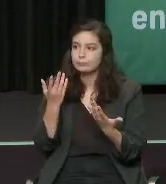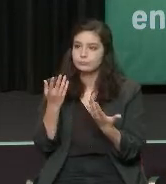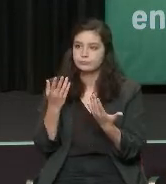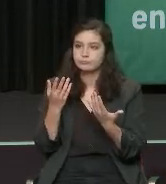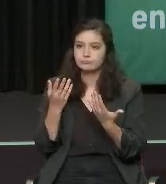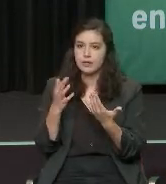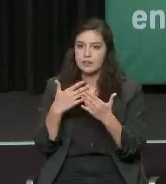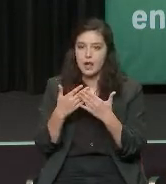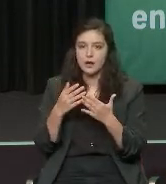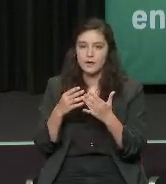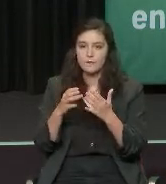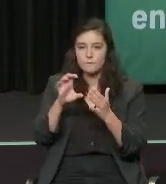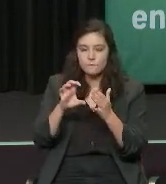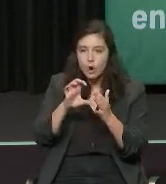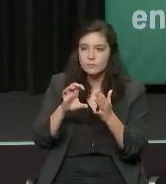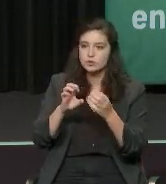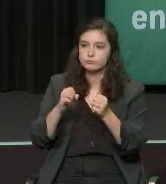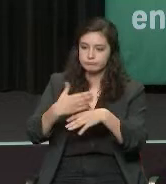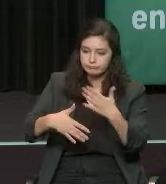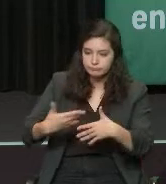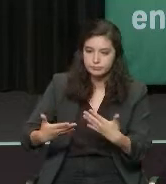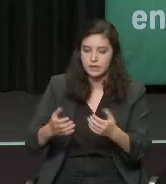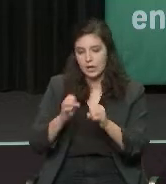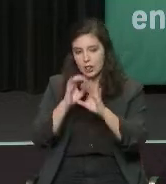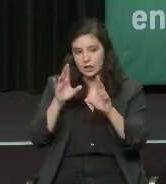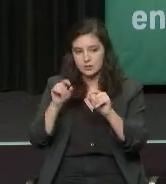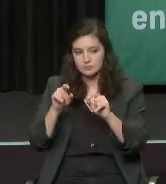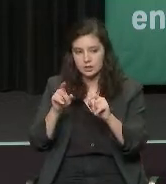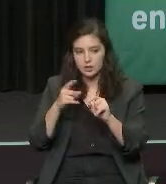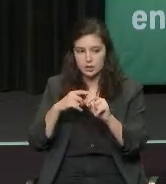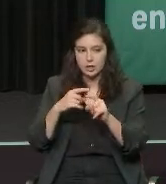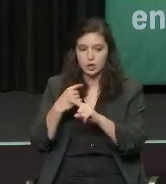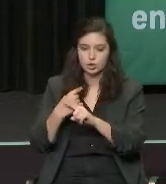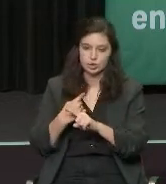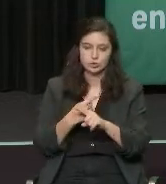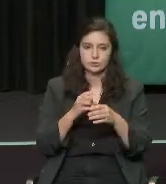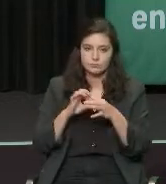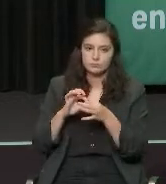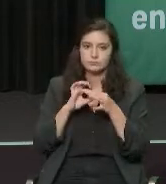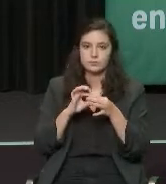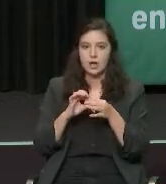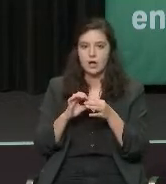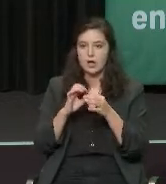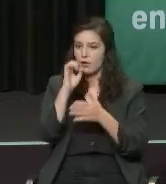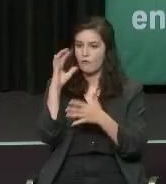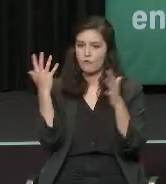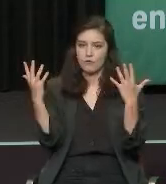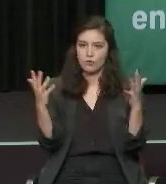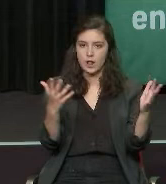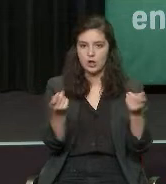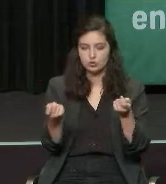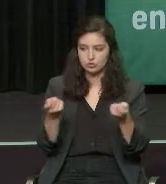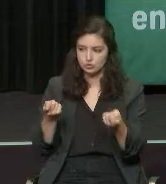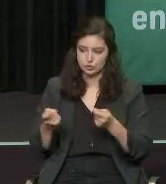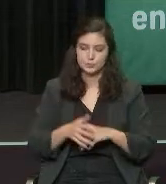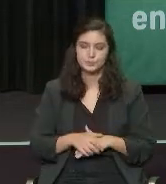adicionais que temos quando se trata de implementar tais modelos e todos os aspectos relacionados com